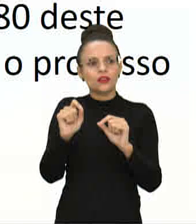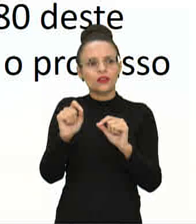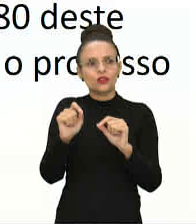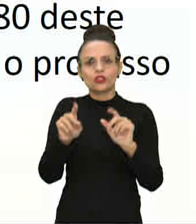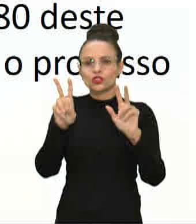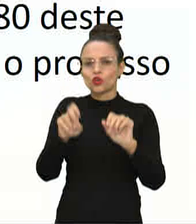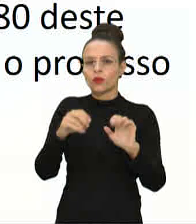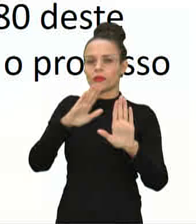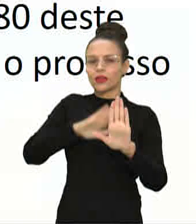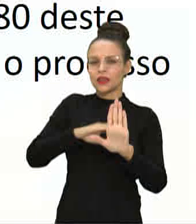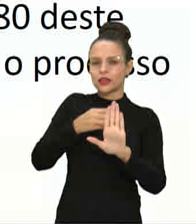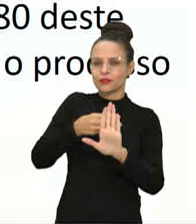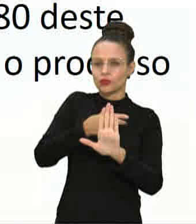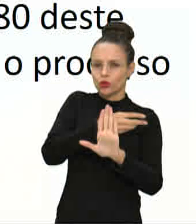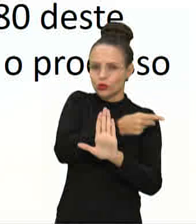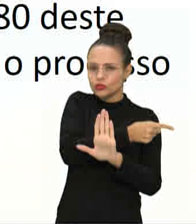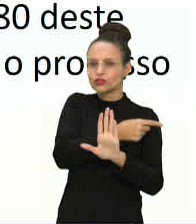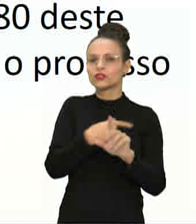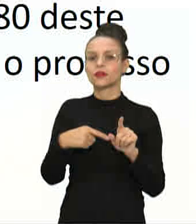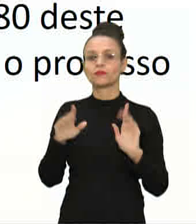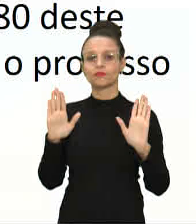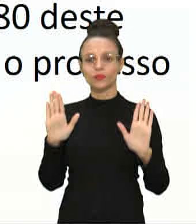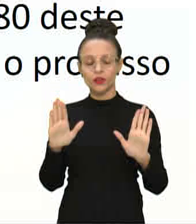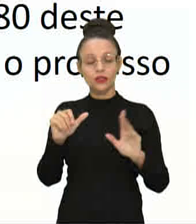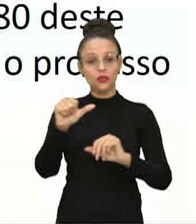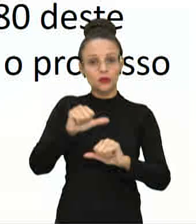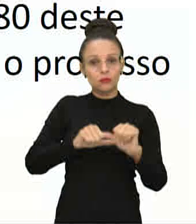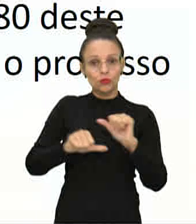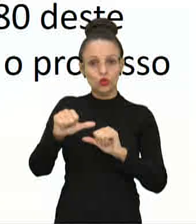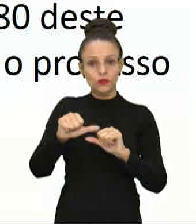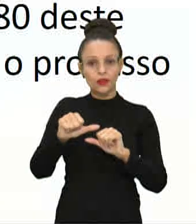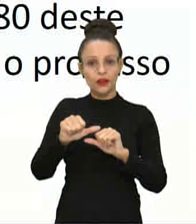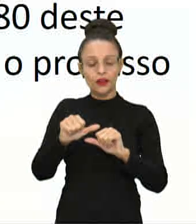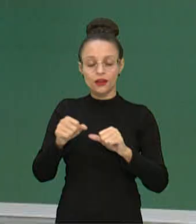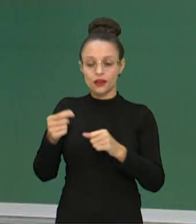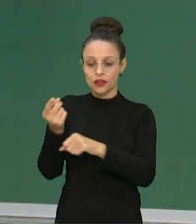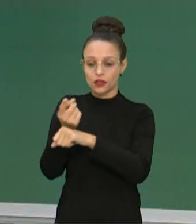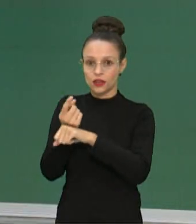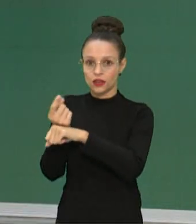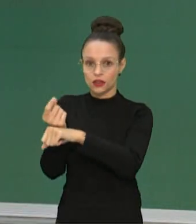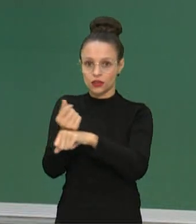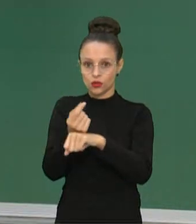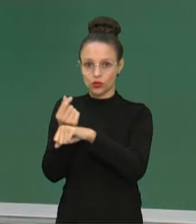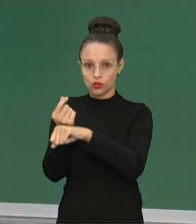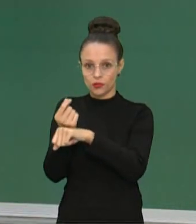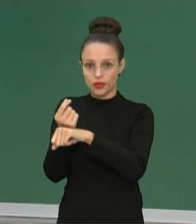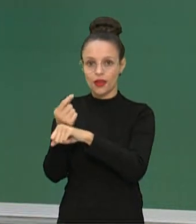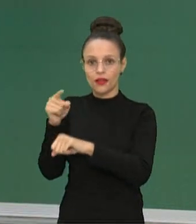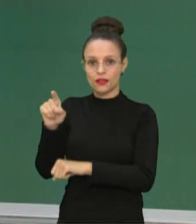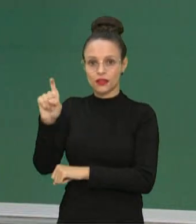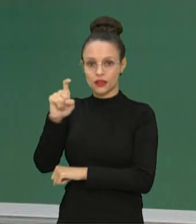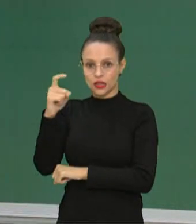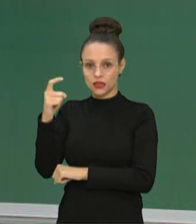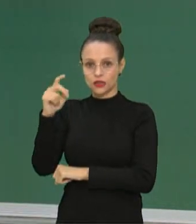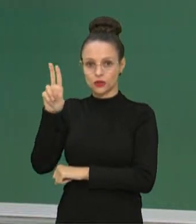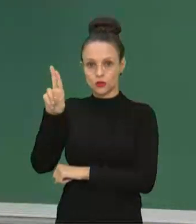Questões ideológicas. Muda a economia na antiga União das Repúblicas Socialistas